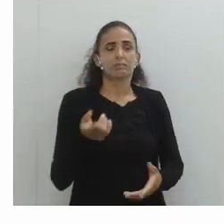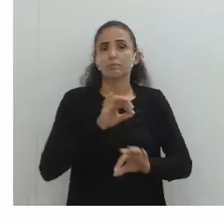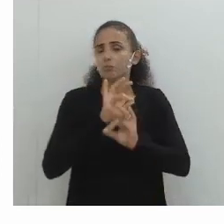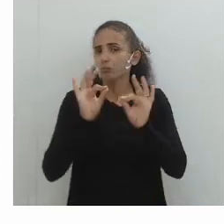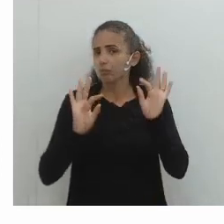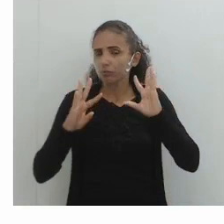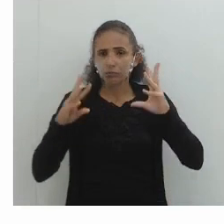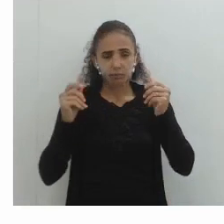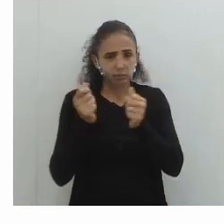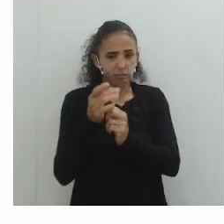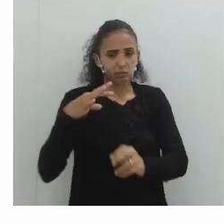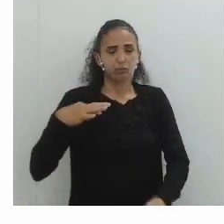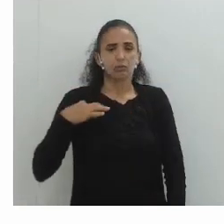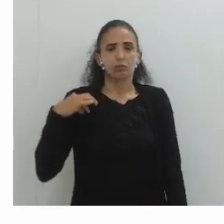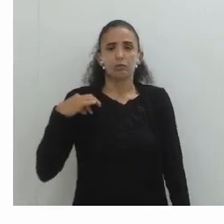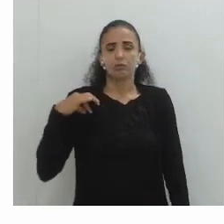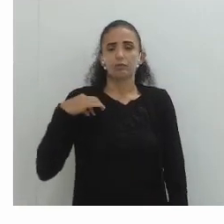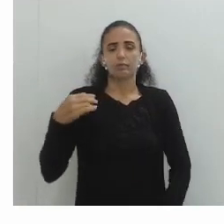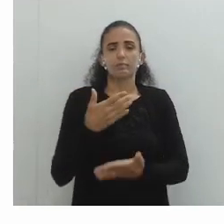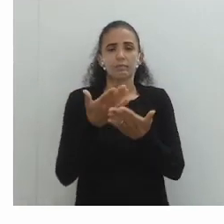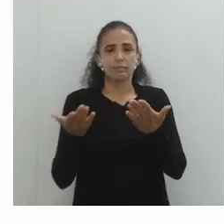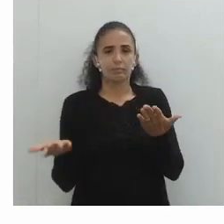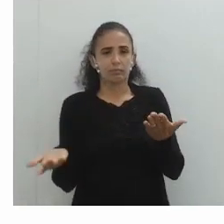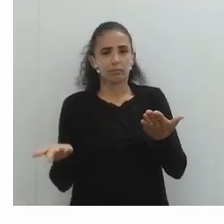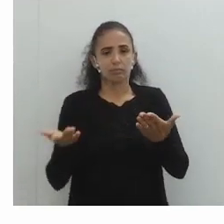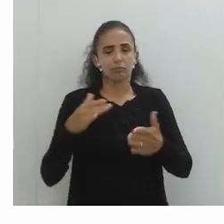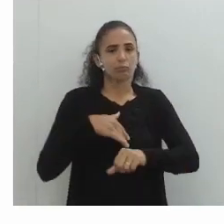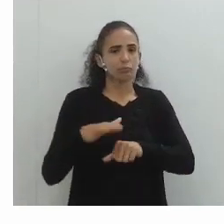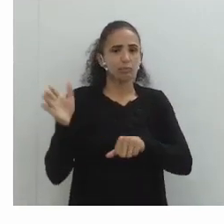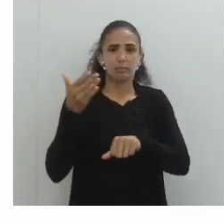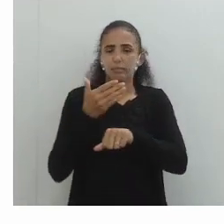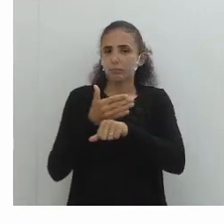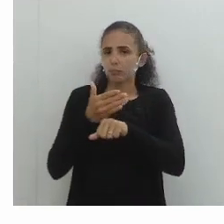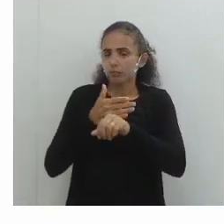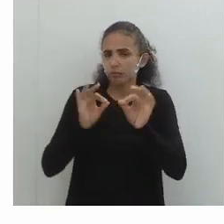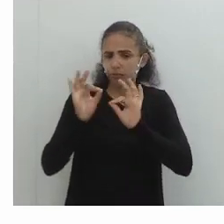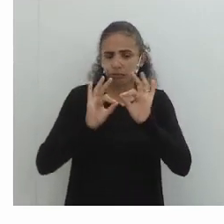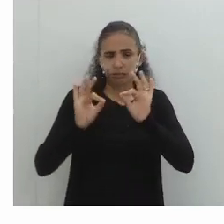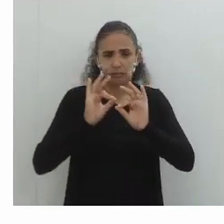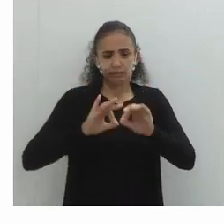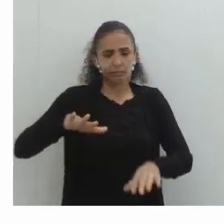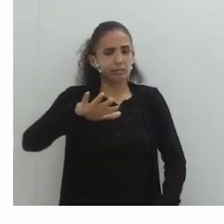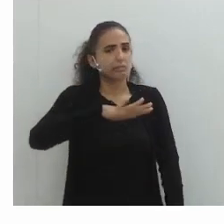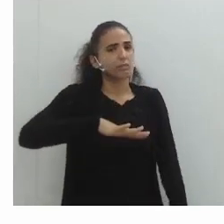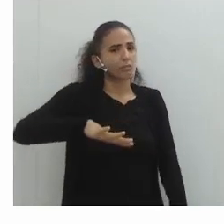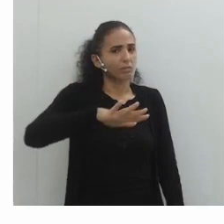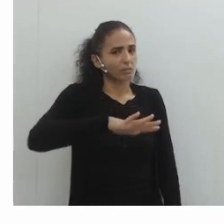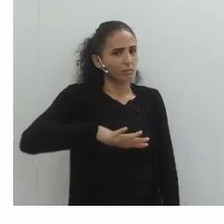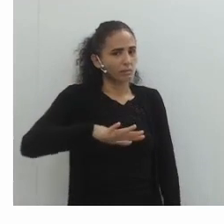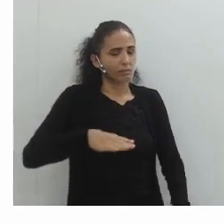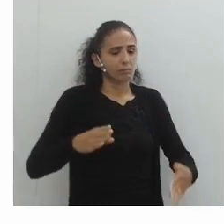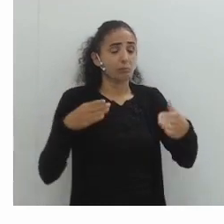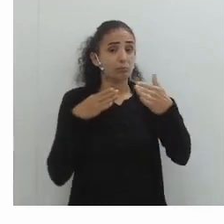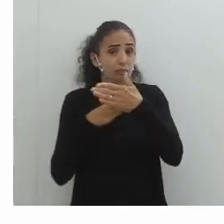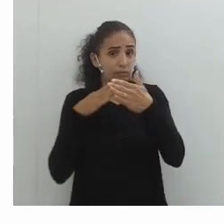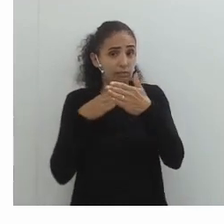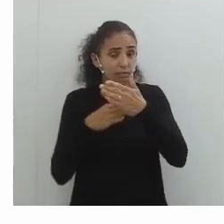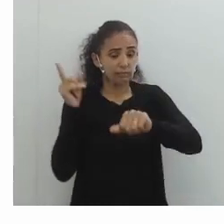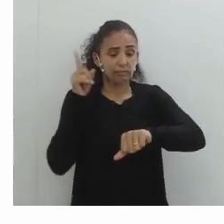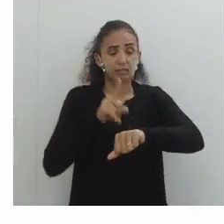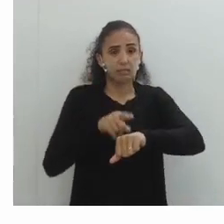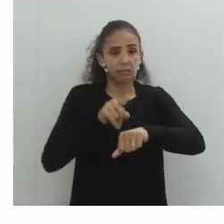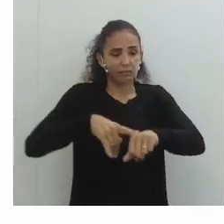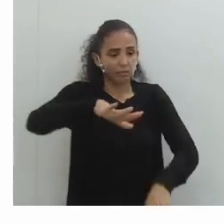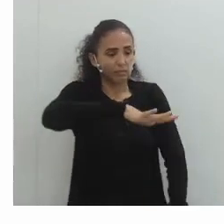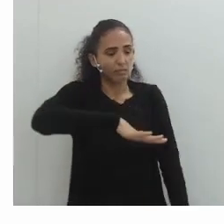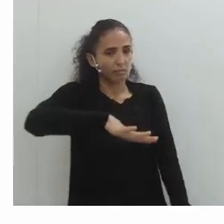ocupação voluntária, exercida dentro de certos e determinados limites de tempo e